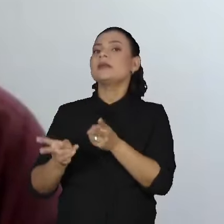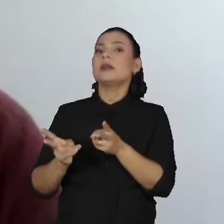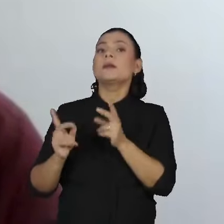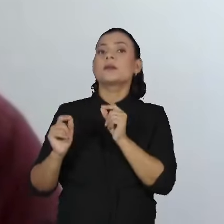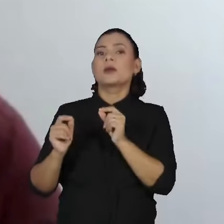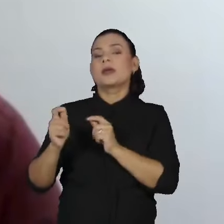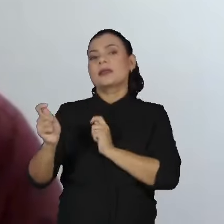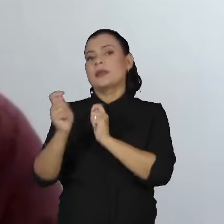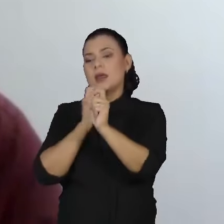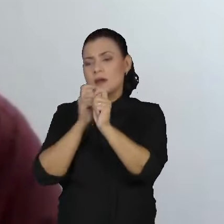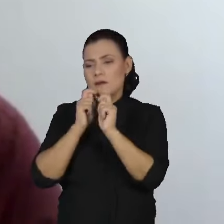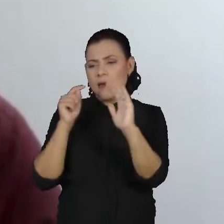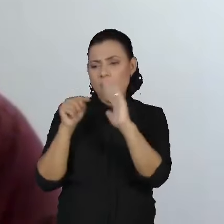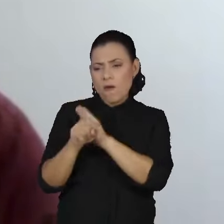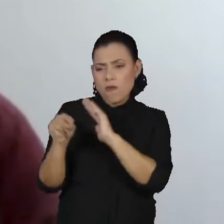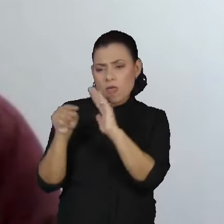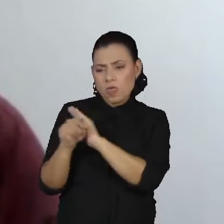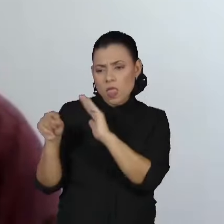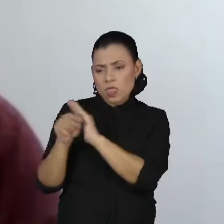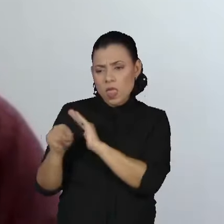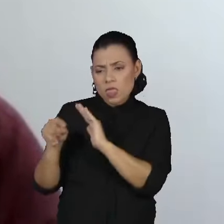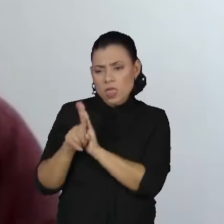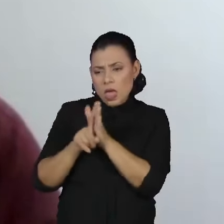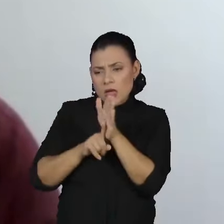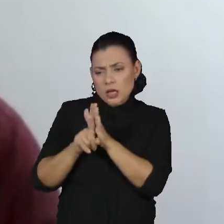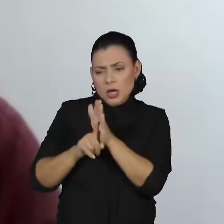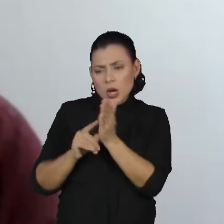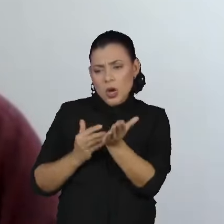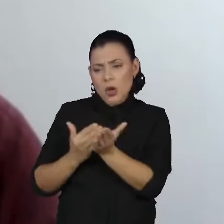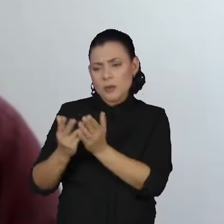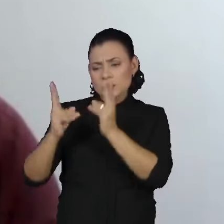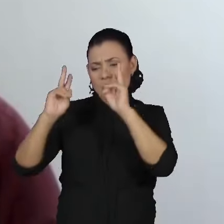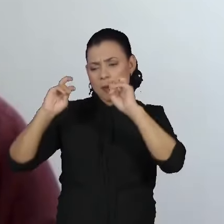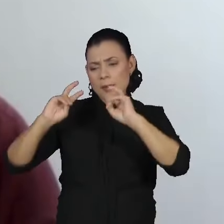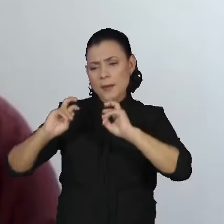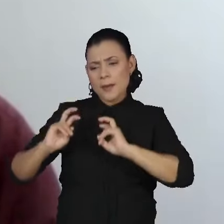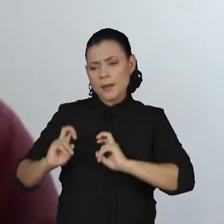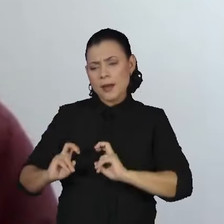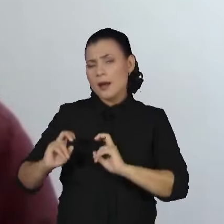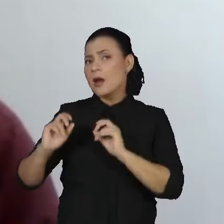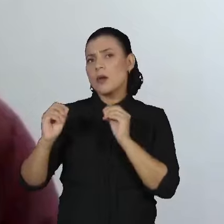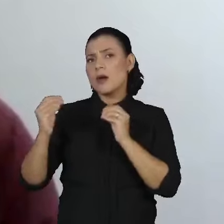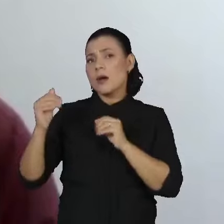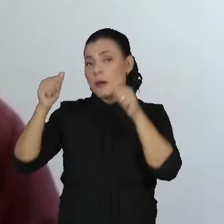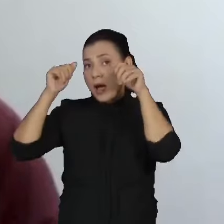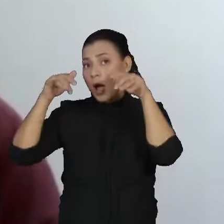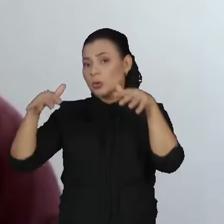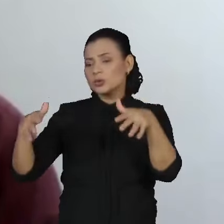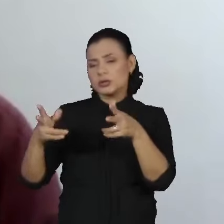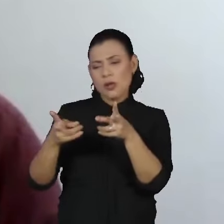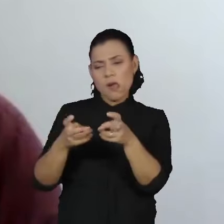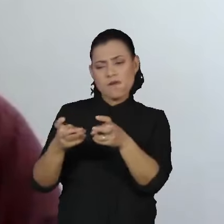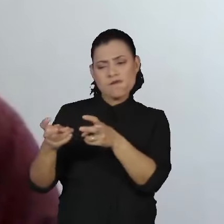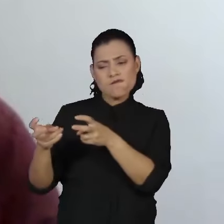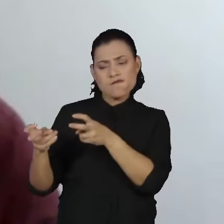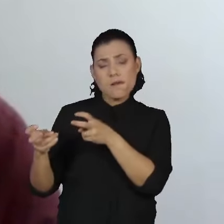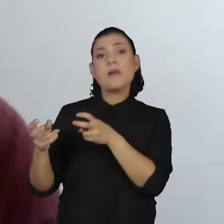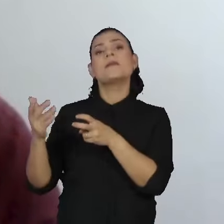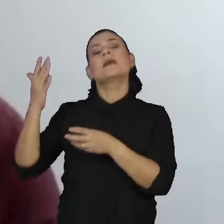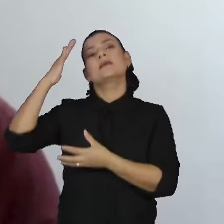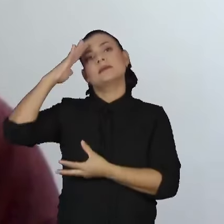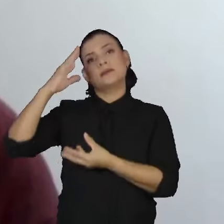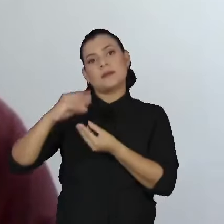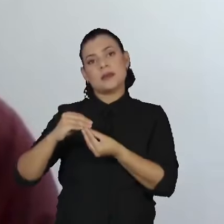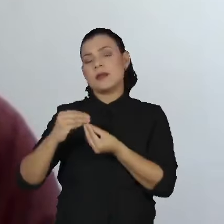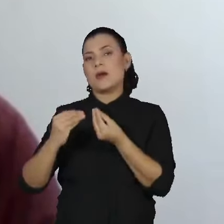uma entrevista, um entendimento para ver quando que começaram esses traços do transtorno do espectro autista, para a partir daí se pensar na elaboração